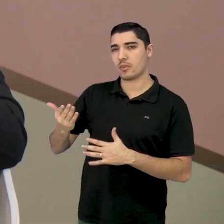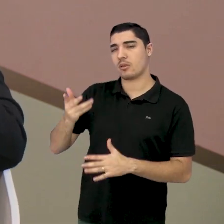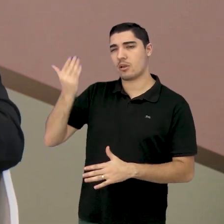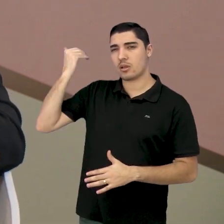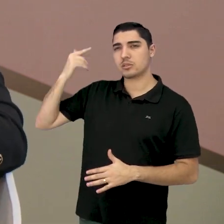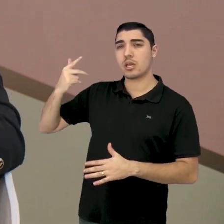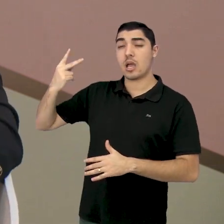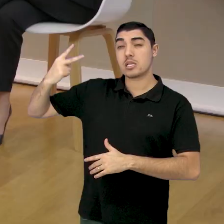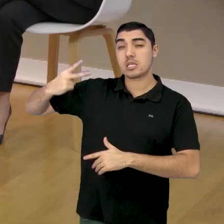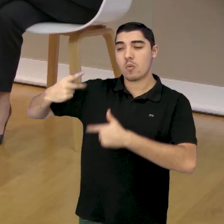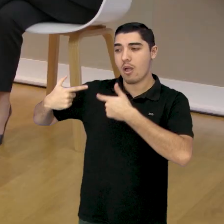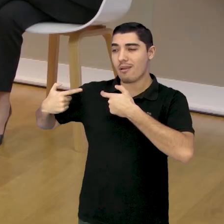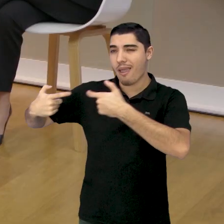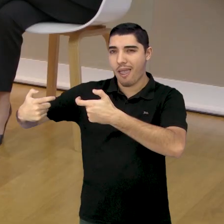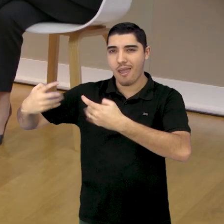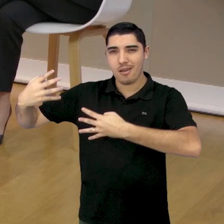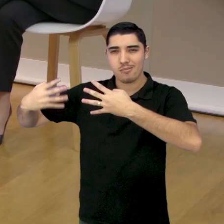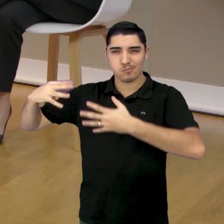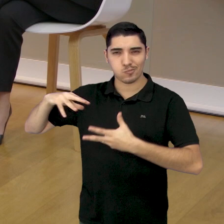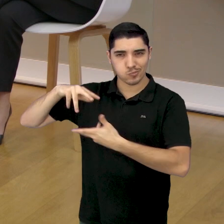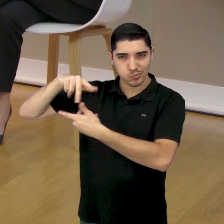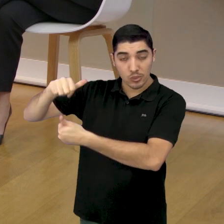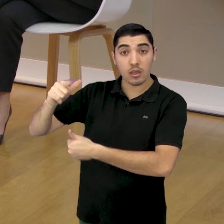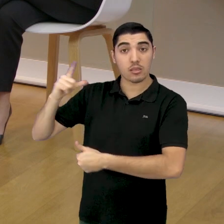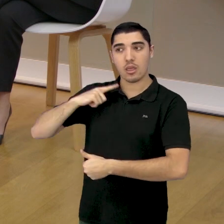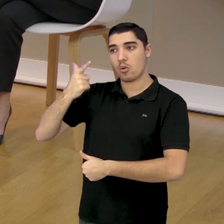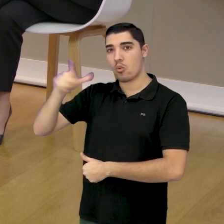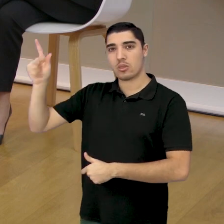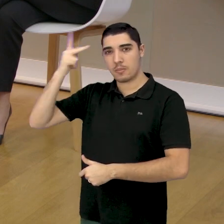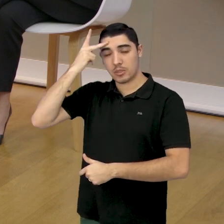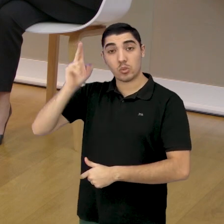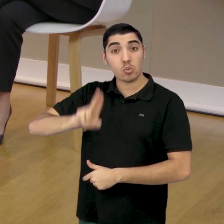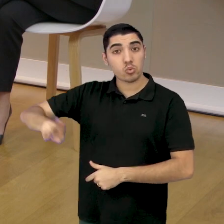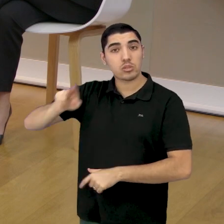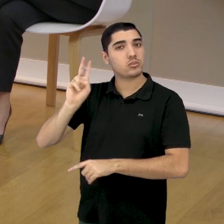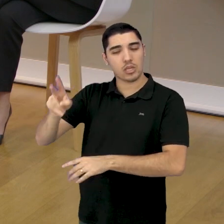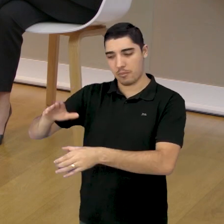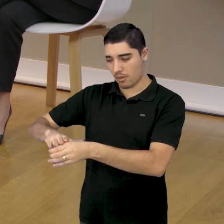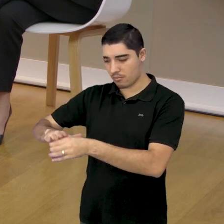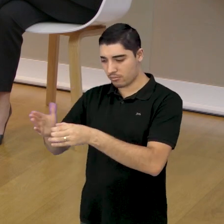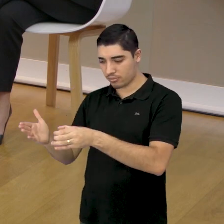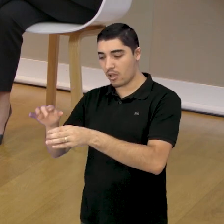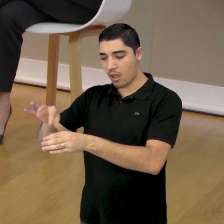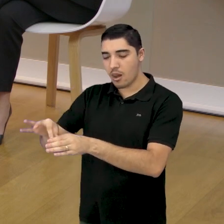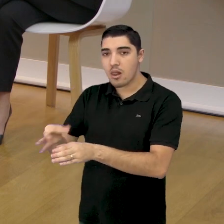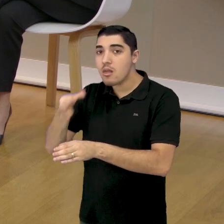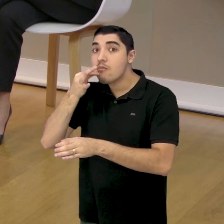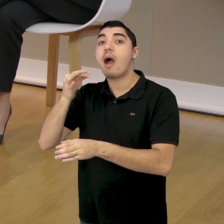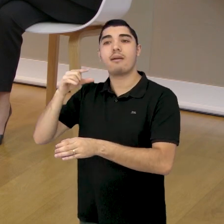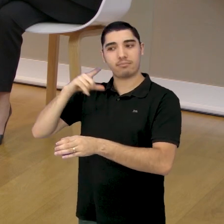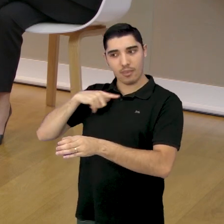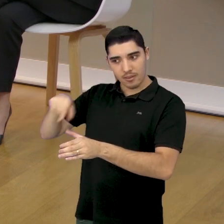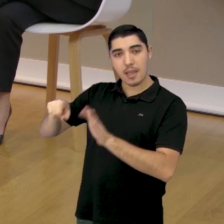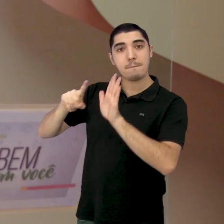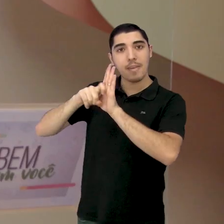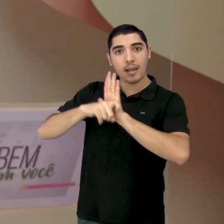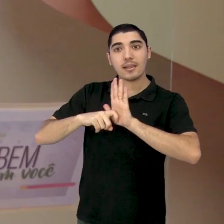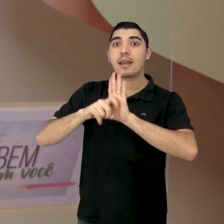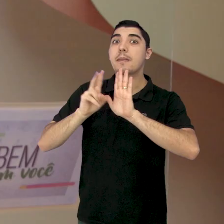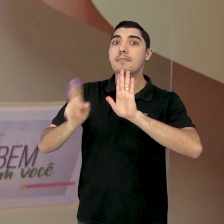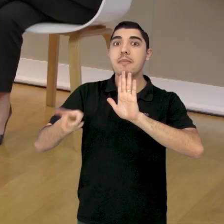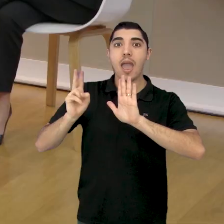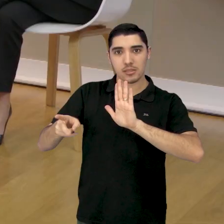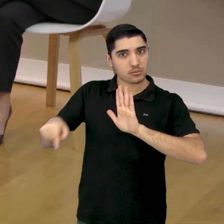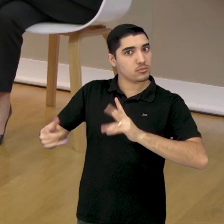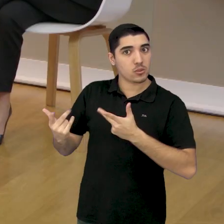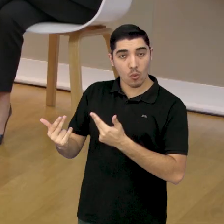né? Botulismo. Entendi. Em alguns casos ela é recomendada para oralmente? Lá